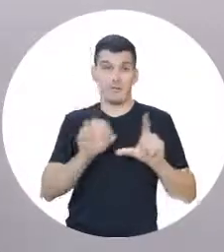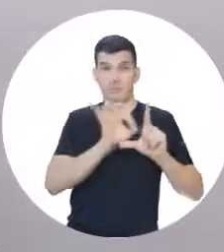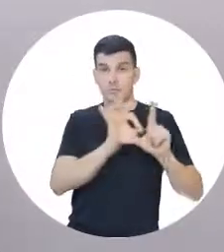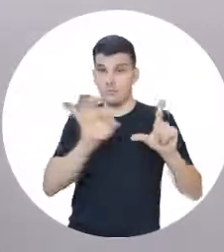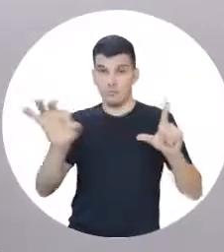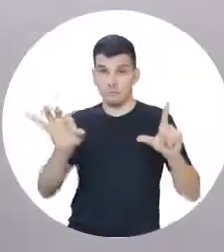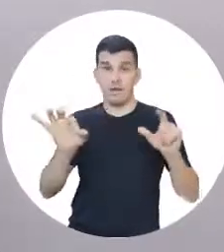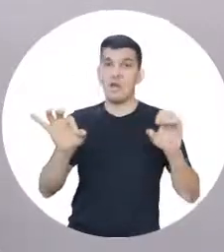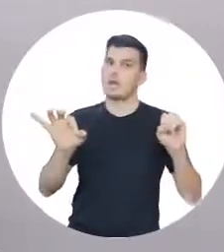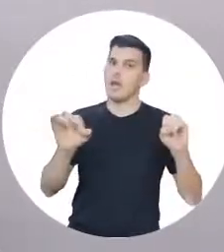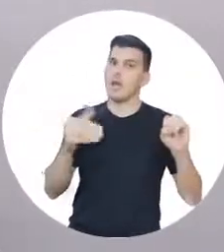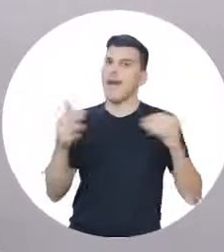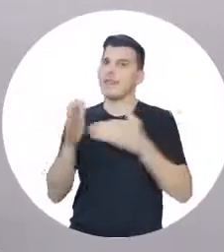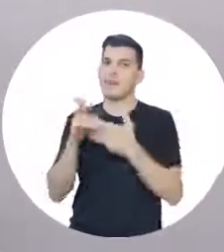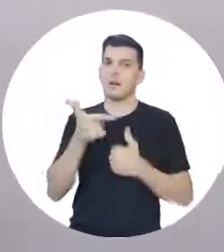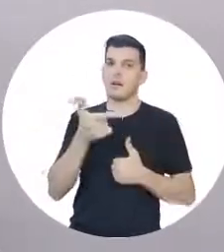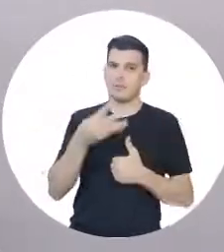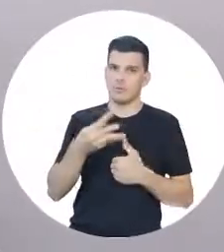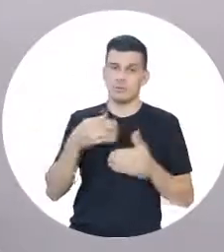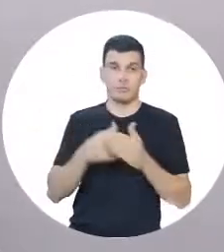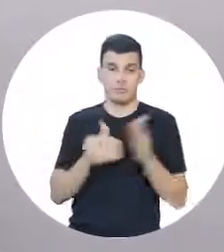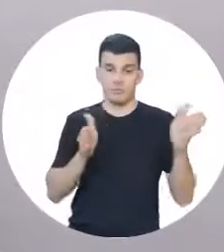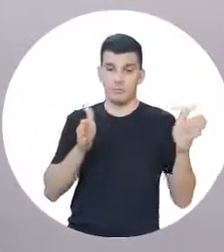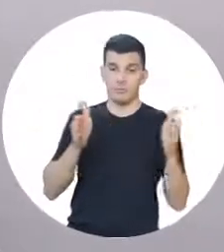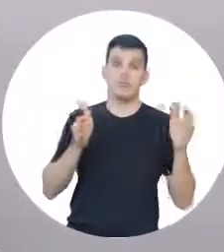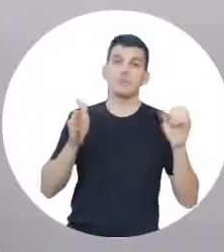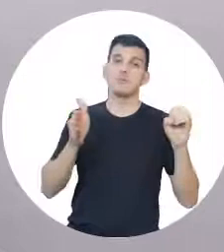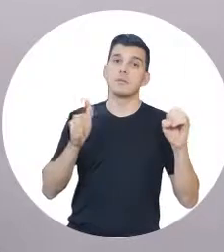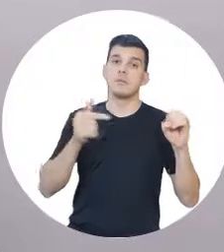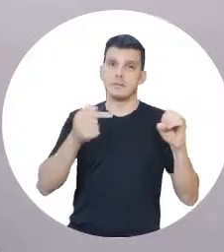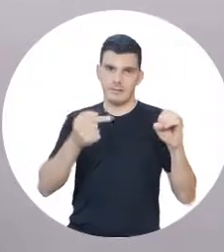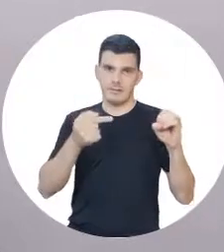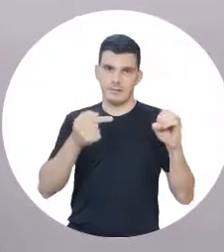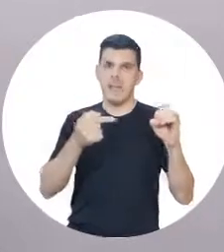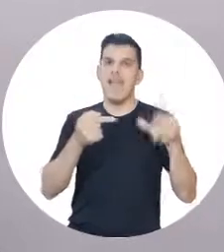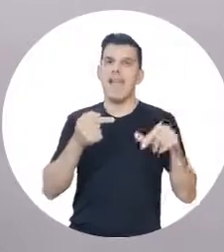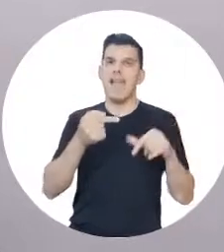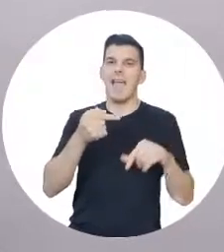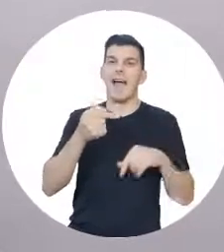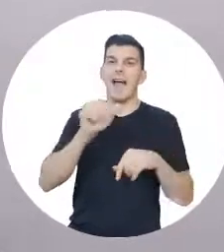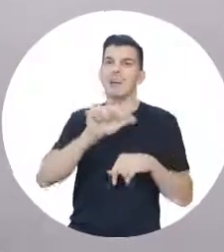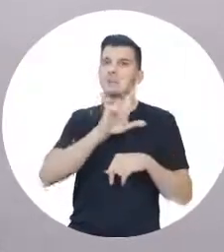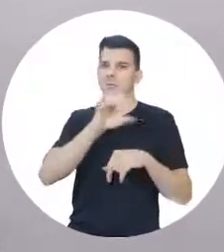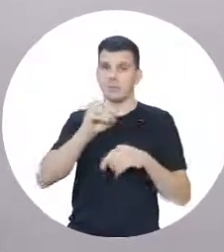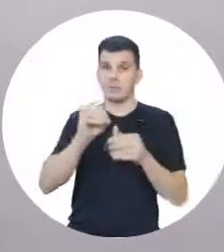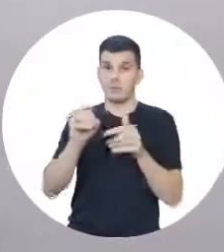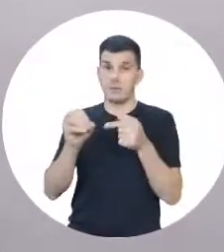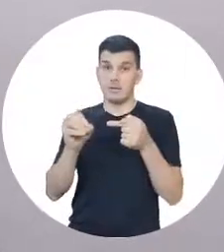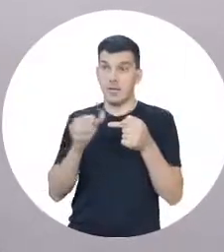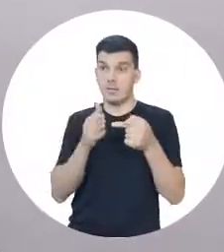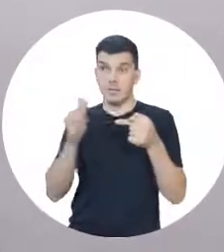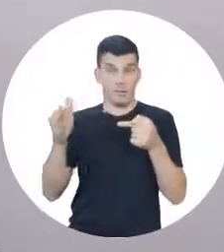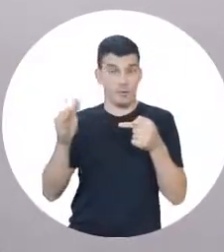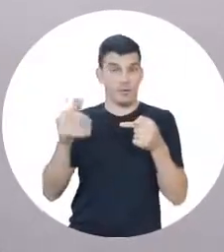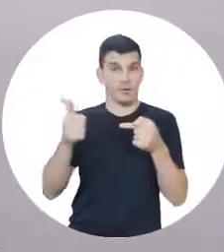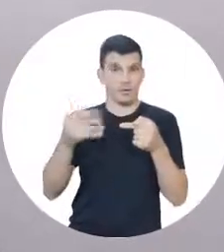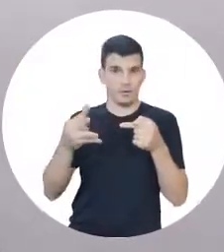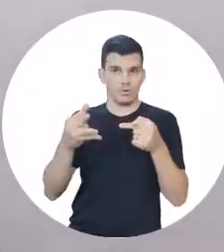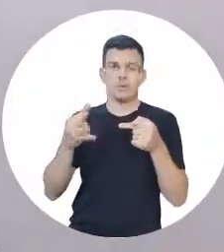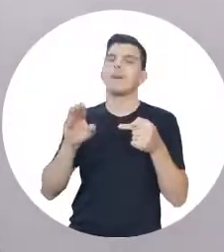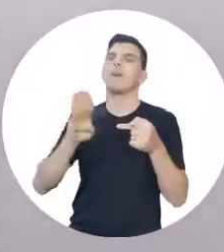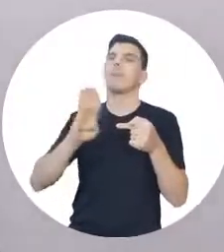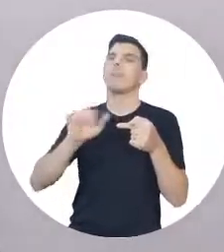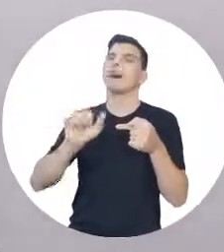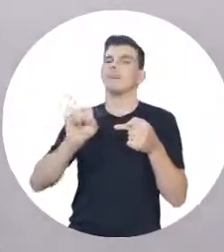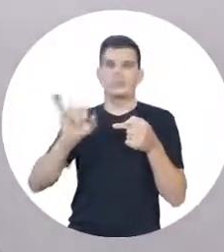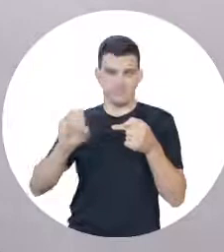vai entre 0 e 14. Entre 0 e 7, a gente fala que o pH é ácido. Entre 7 e 14, o pH vai ser básico,